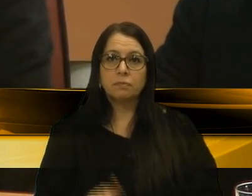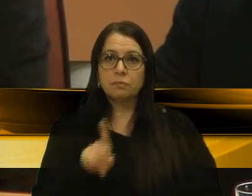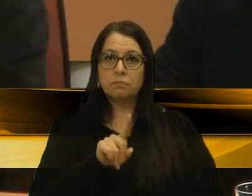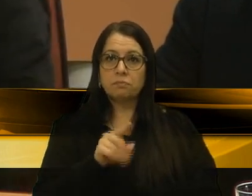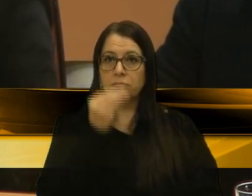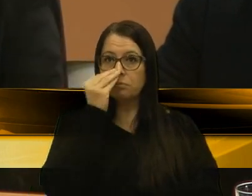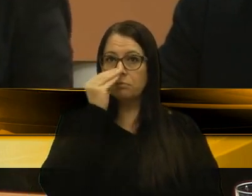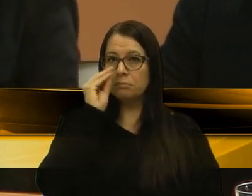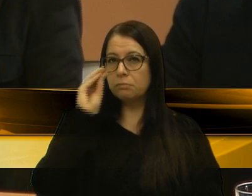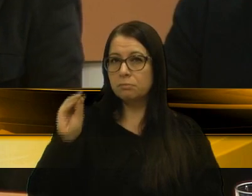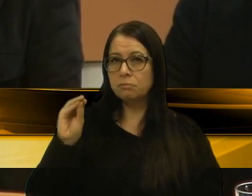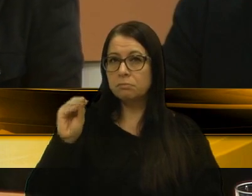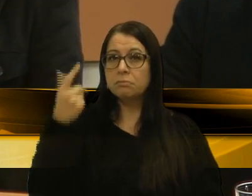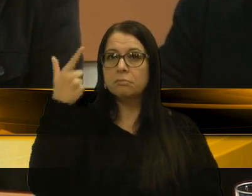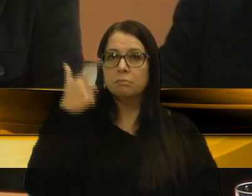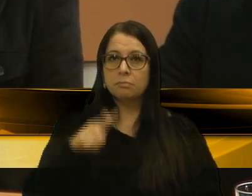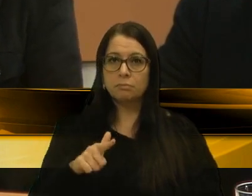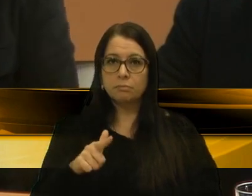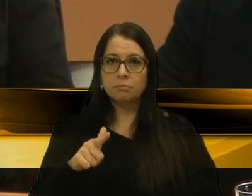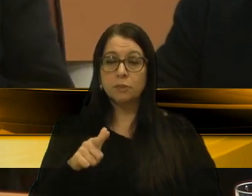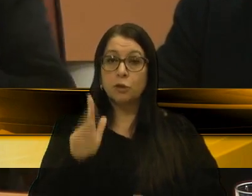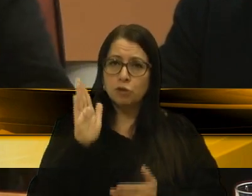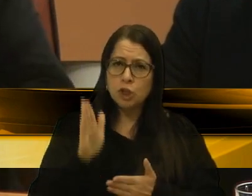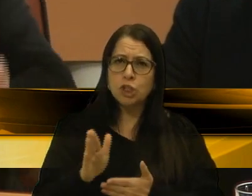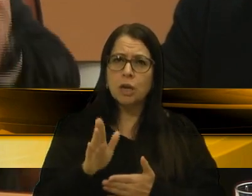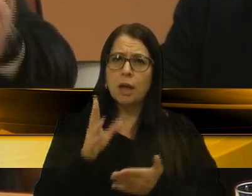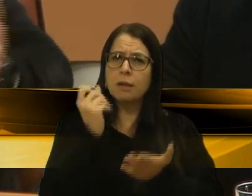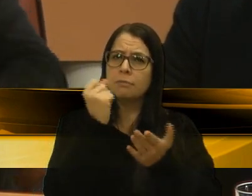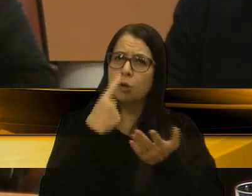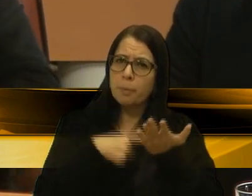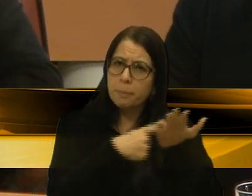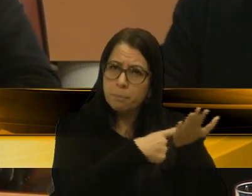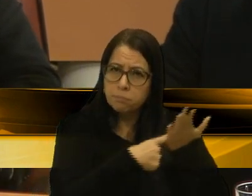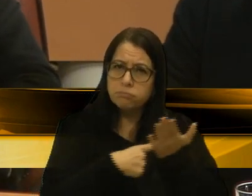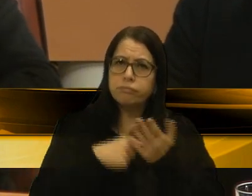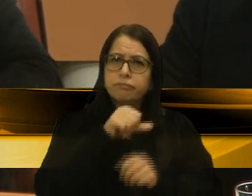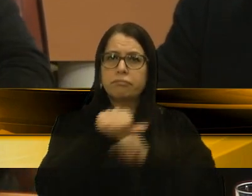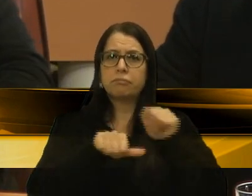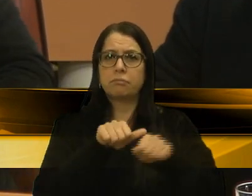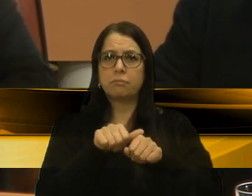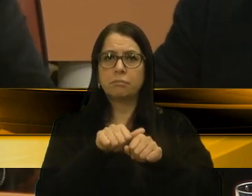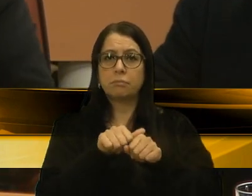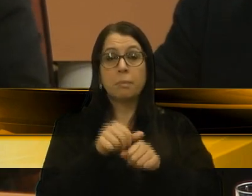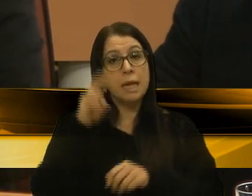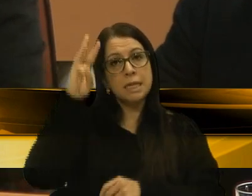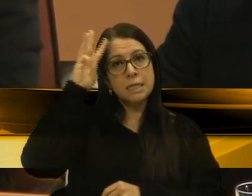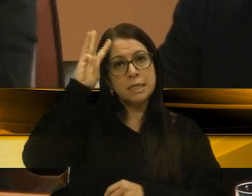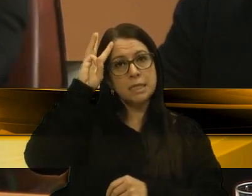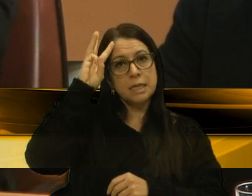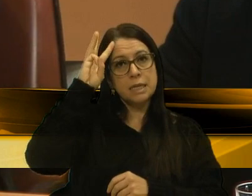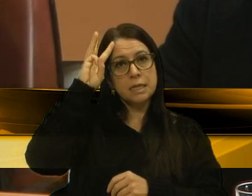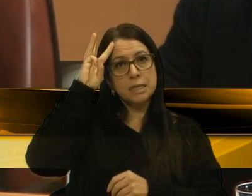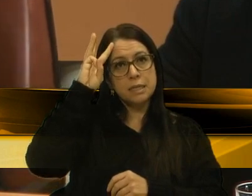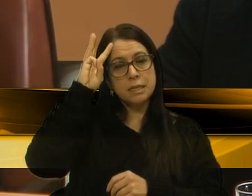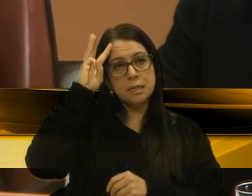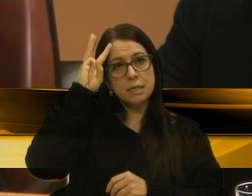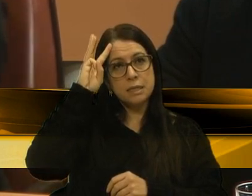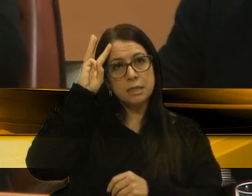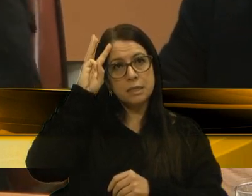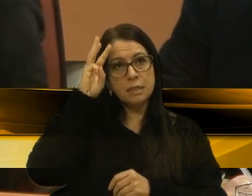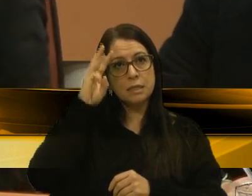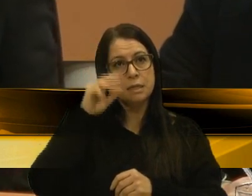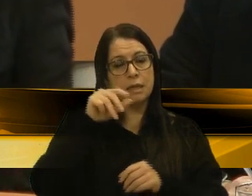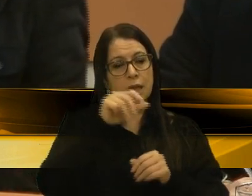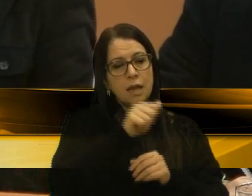Ignora novamente quando já está marcada a mudança, colegas, para terça-feira a mudança da Linda Manfro